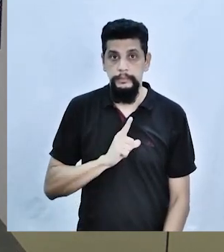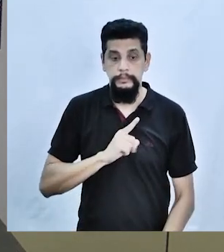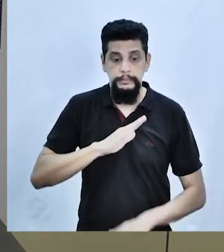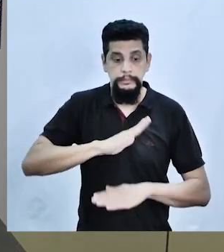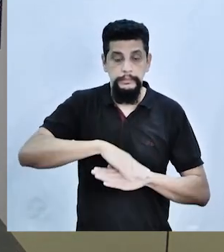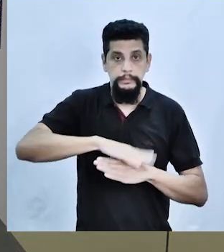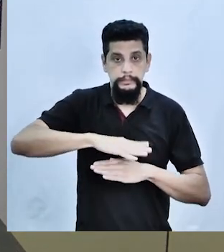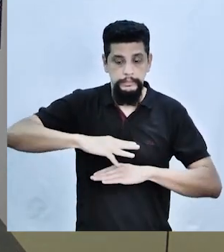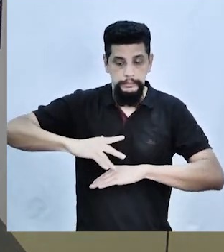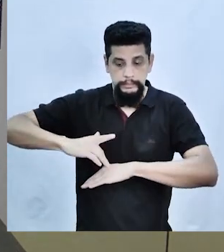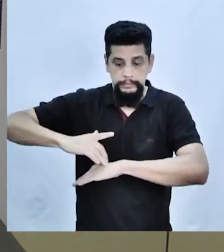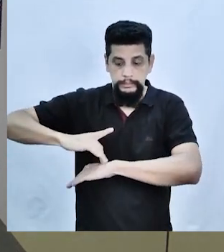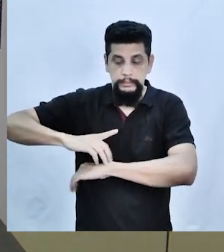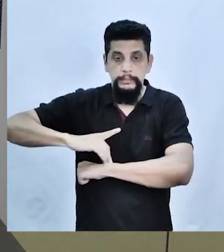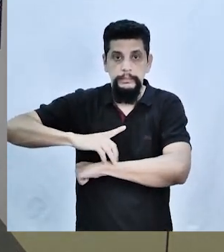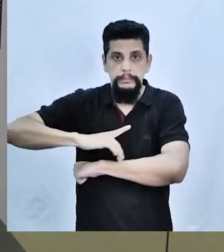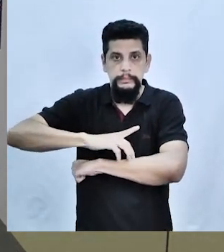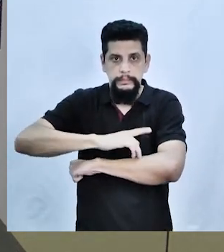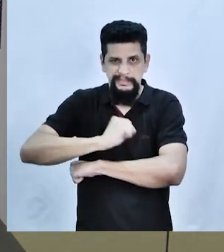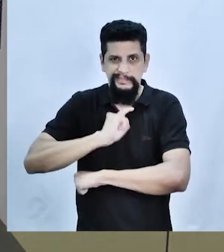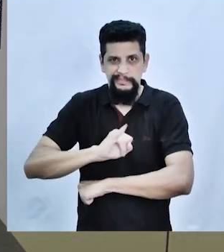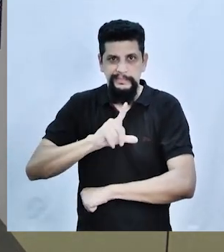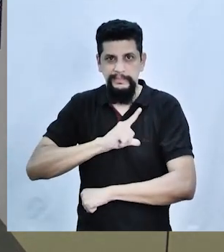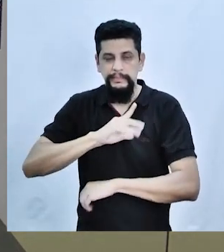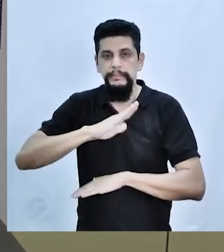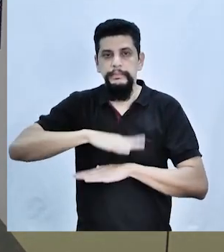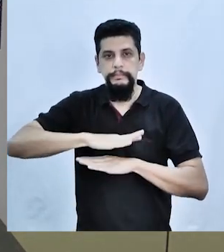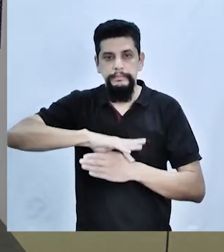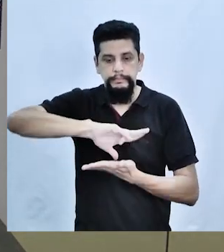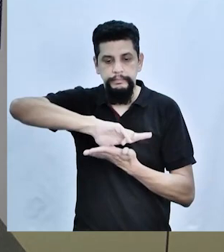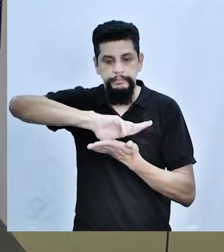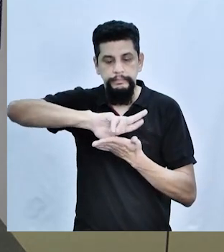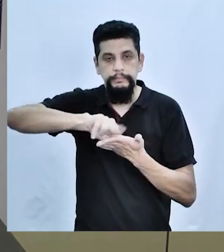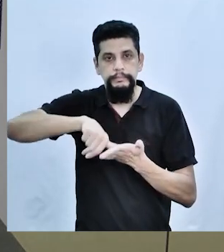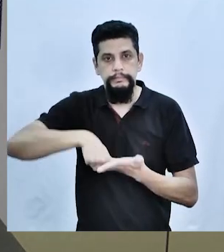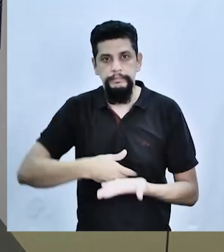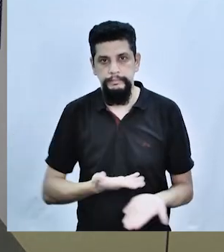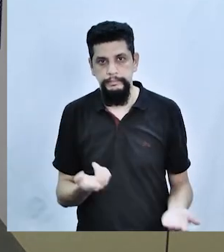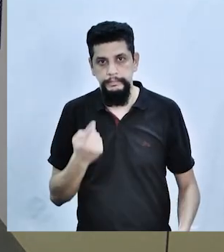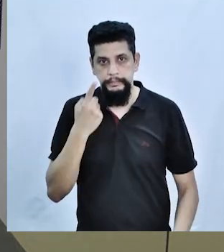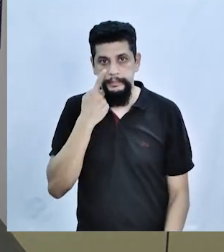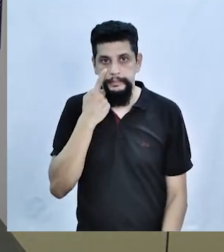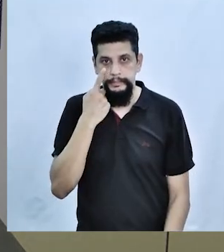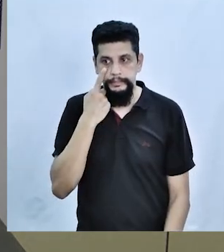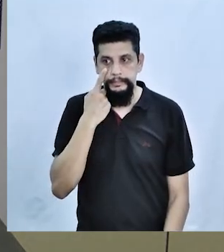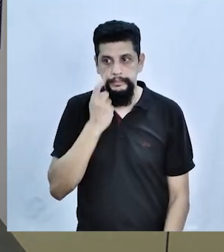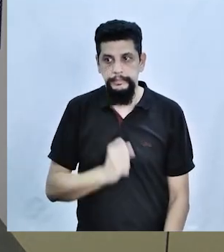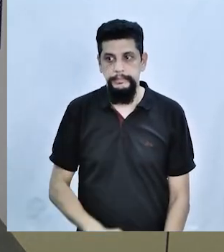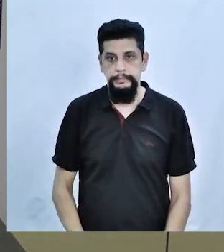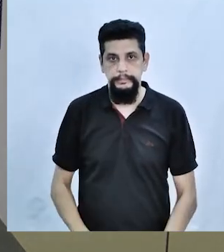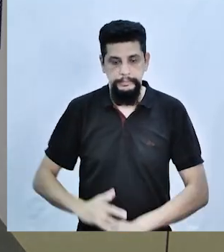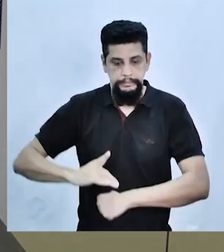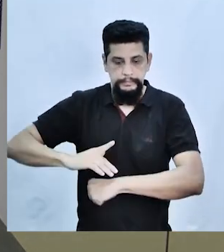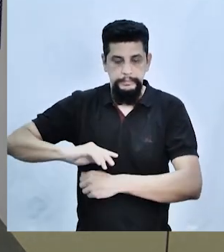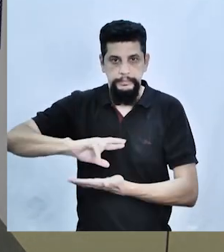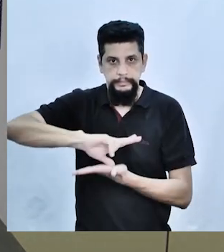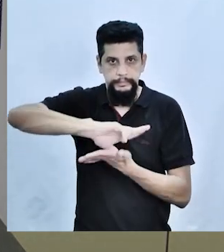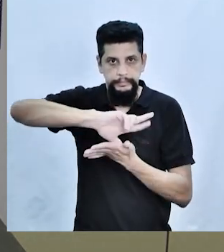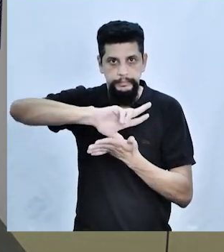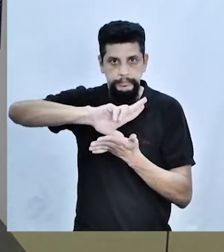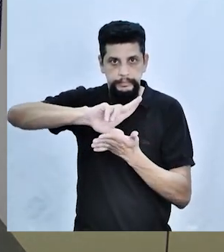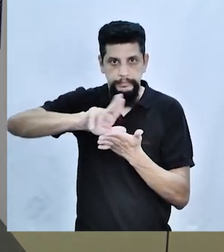prof, chegaram amigos dele. Então, se tem mais de um, olha lá quantos que estão